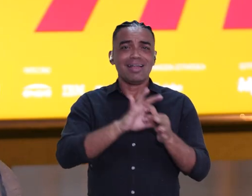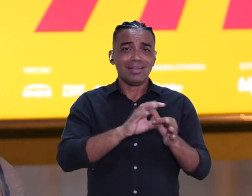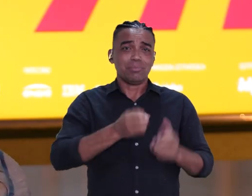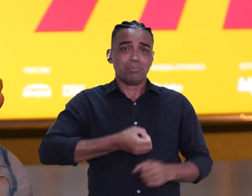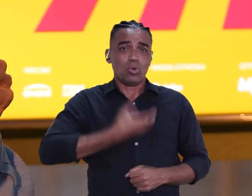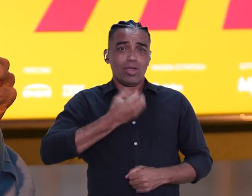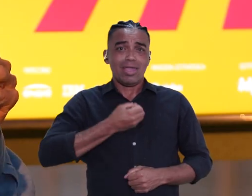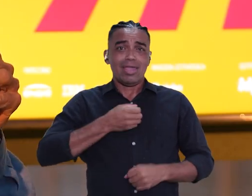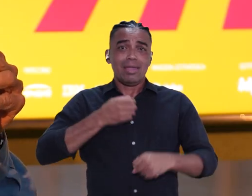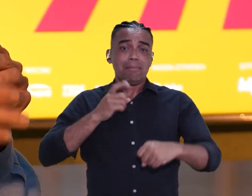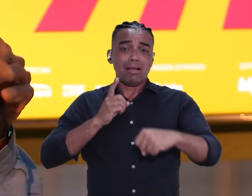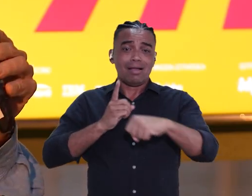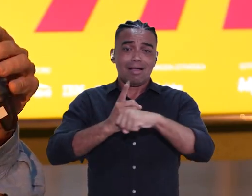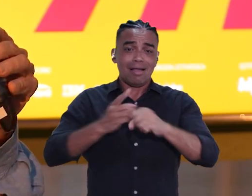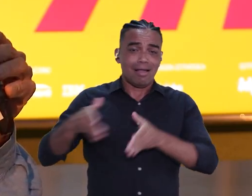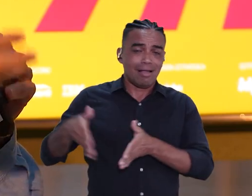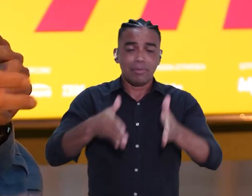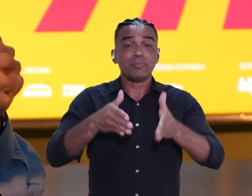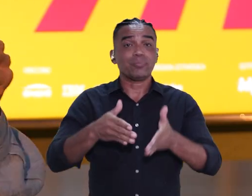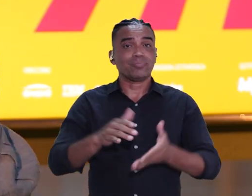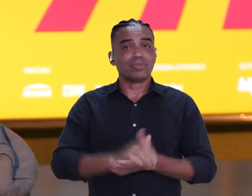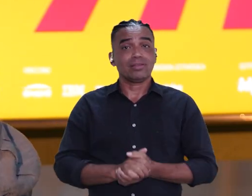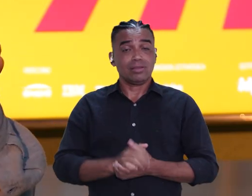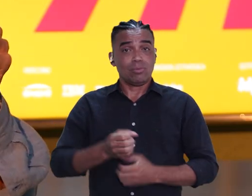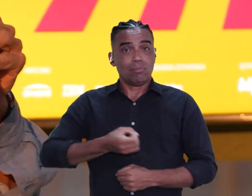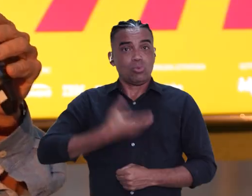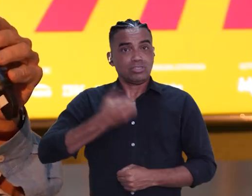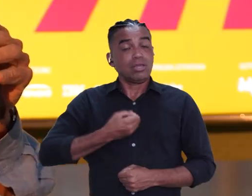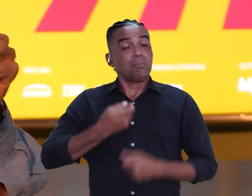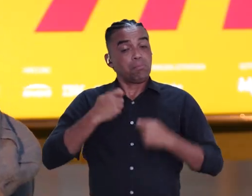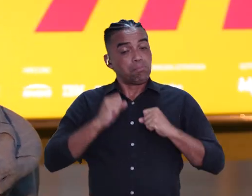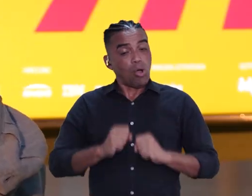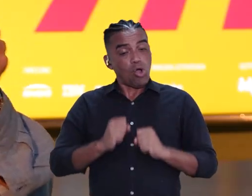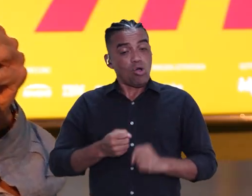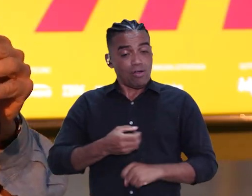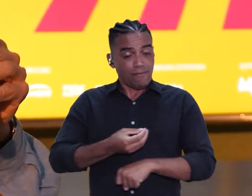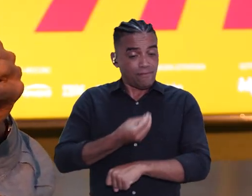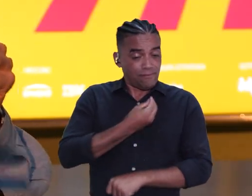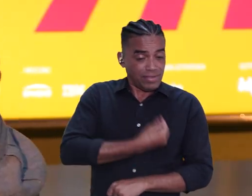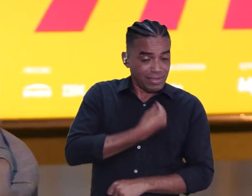diz assim, a poesia, você pode falar da sua vida, dos seus